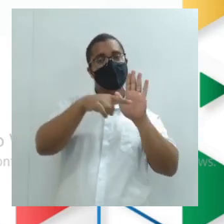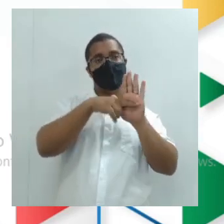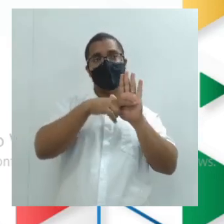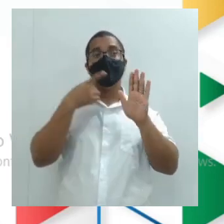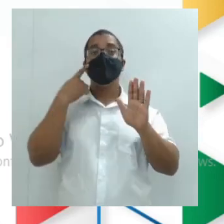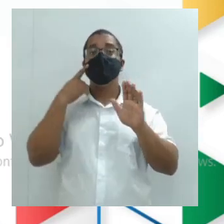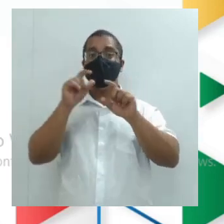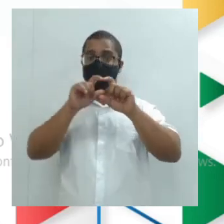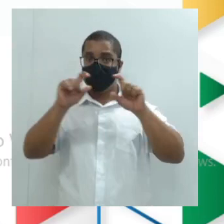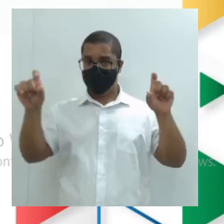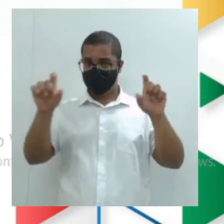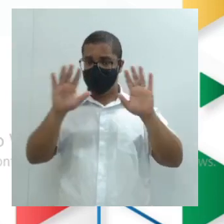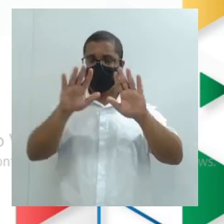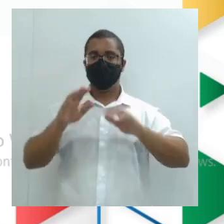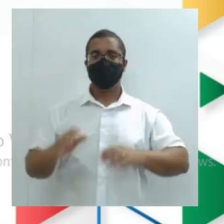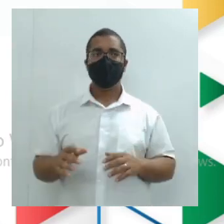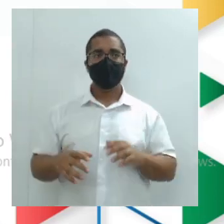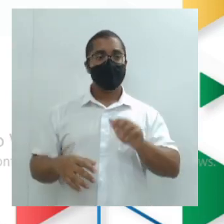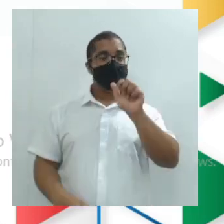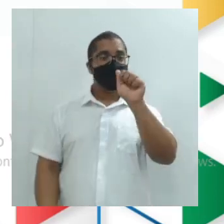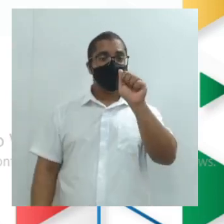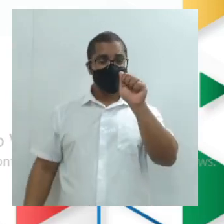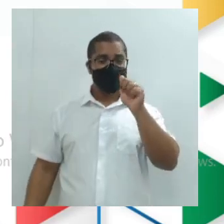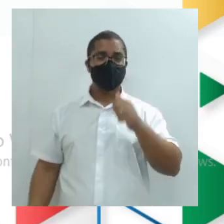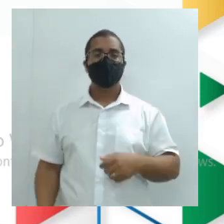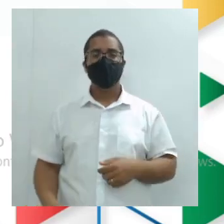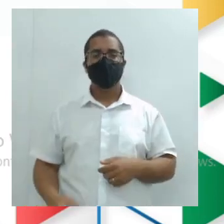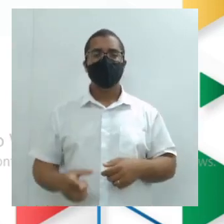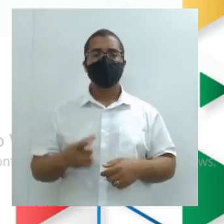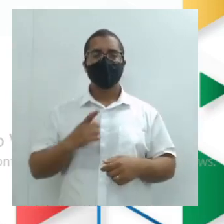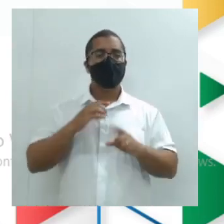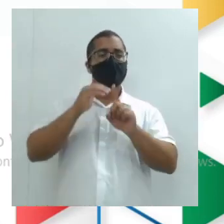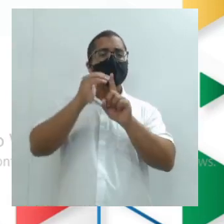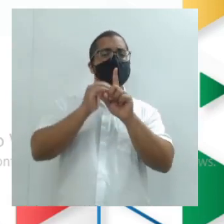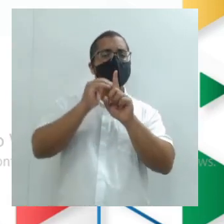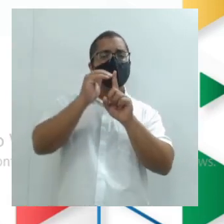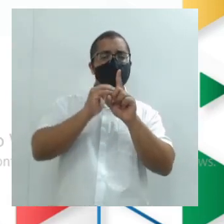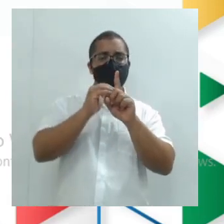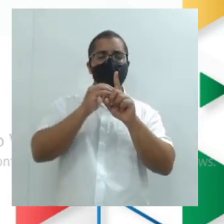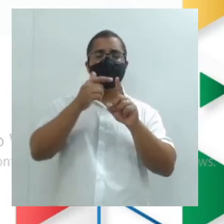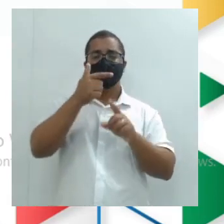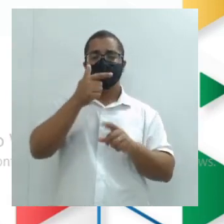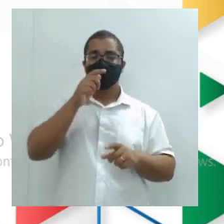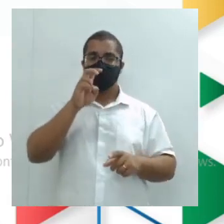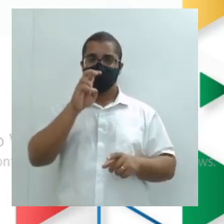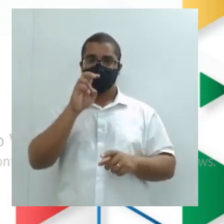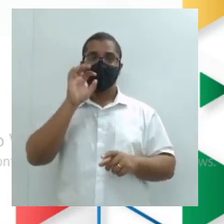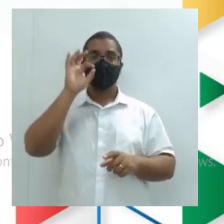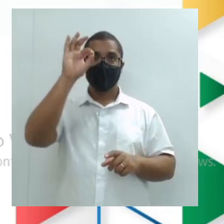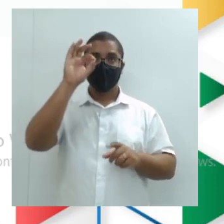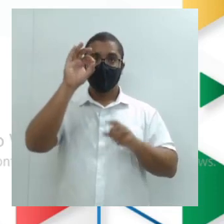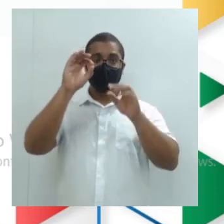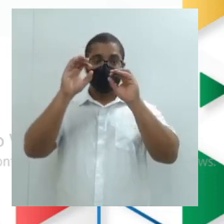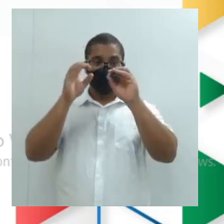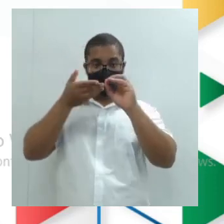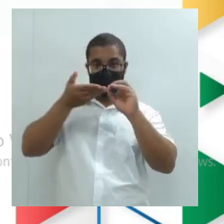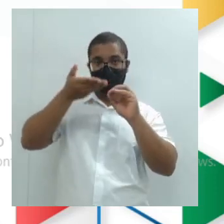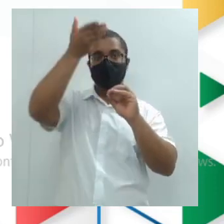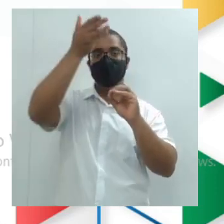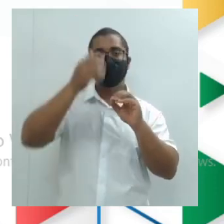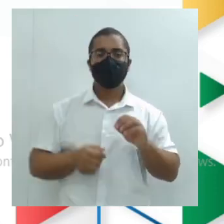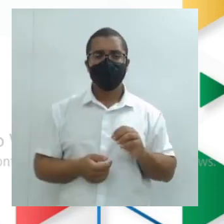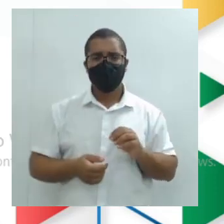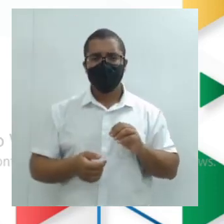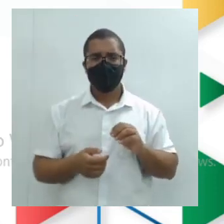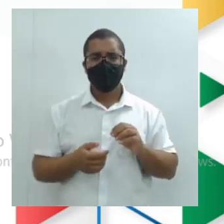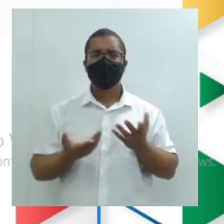Preste atenção. No item A, nós temos uma temperatura de 25 graus acima de zero.